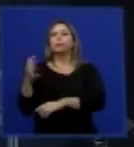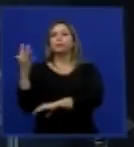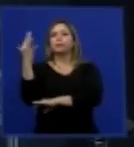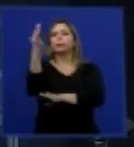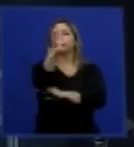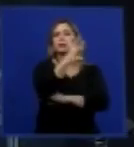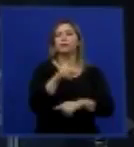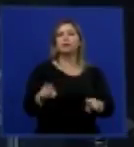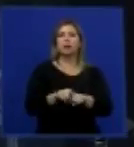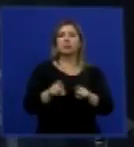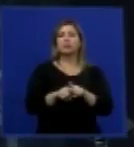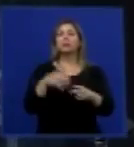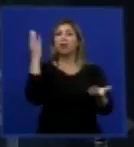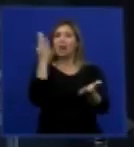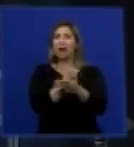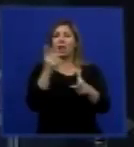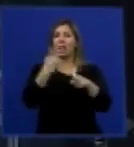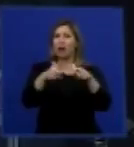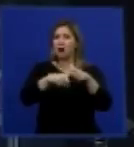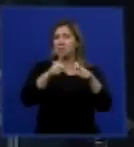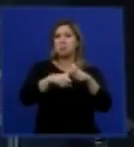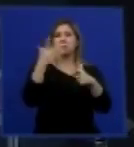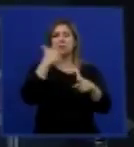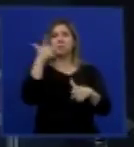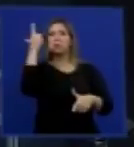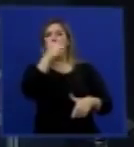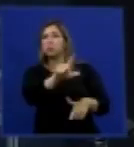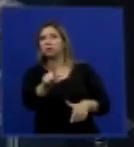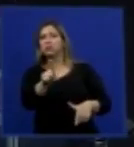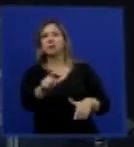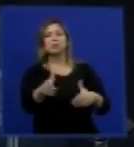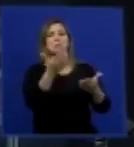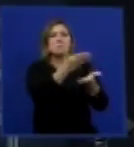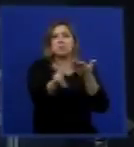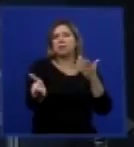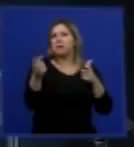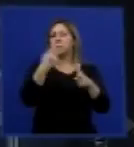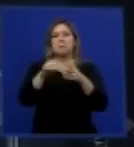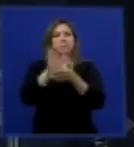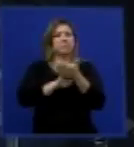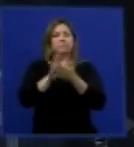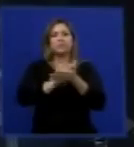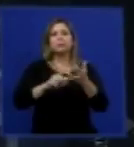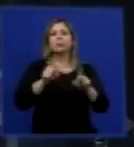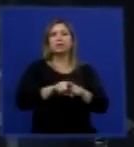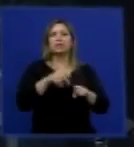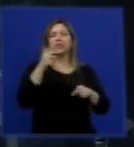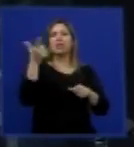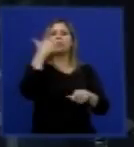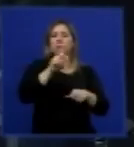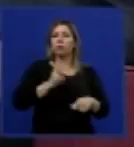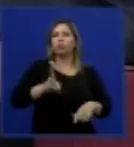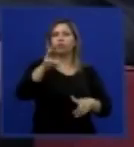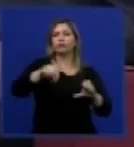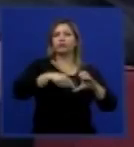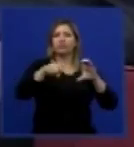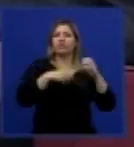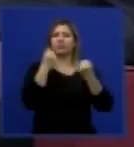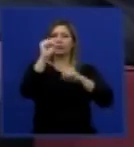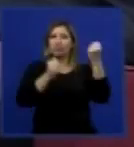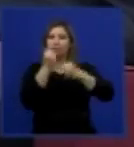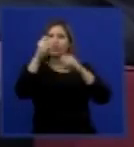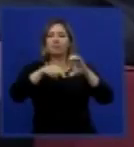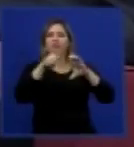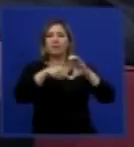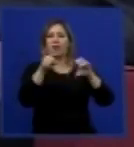que terminado esse embate vença Quem Vencer ganhe quem ganhar tenha lucro quem quem tiver Produza quem produzir tem emprego